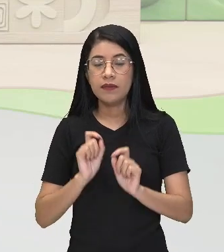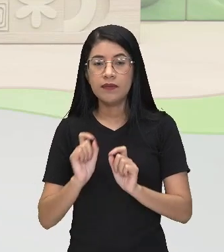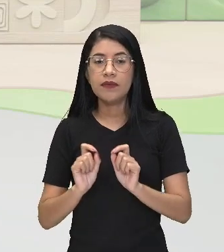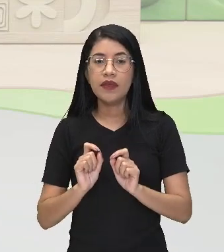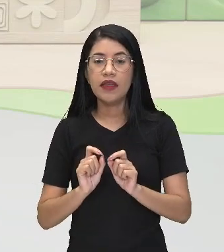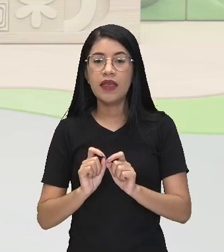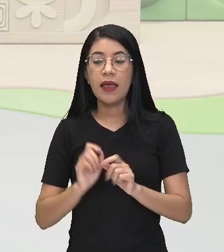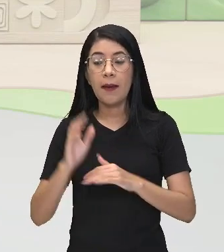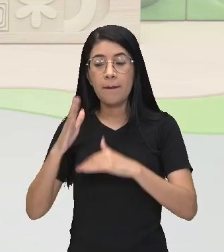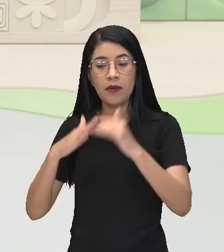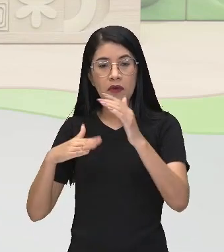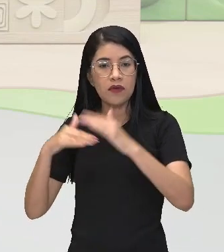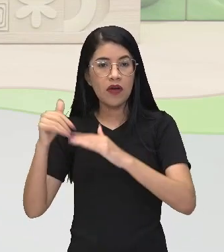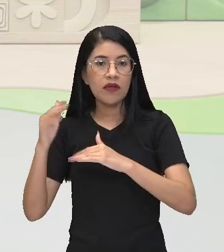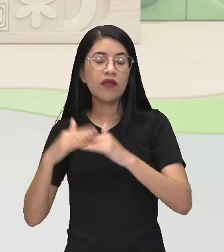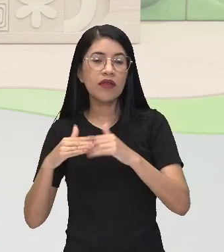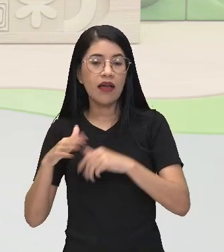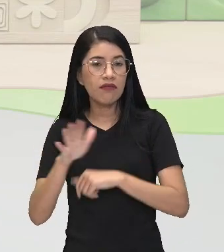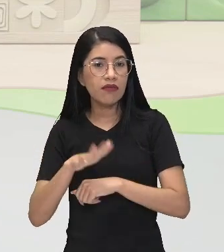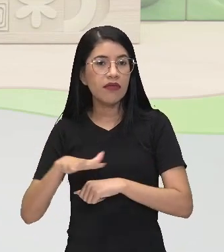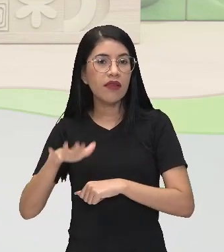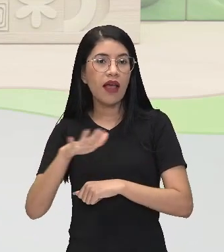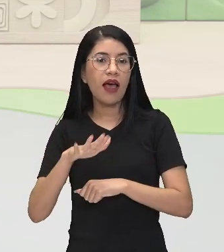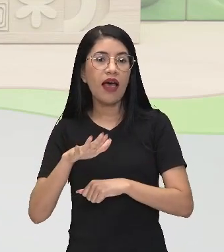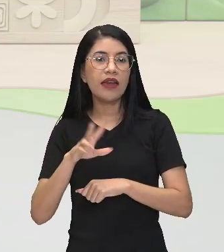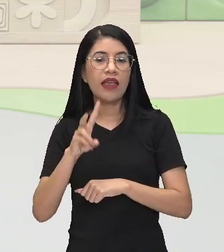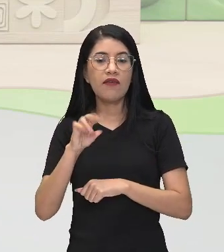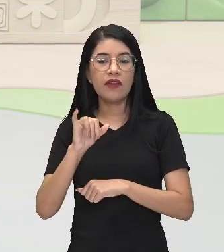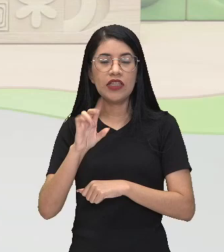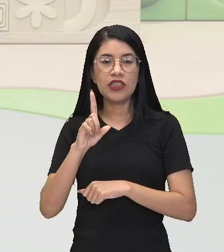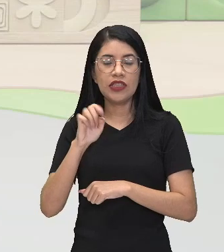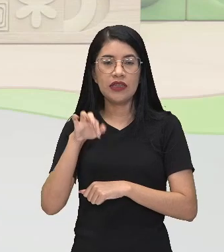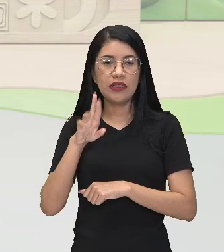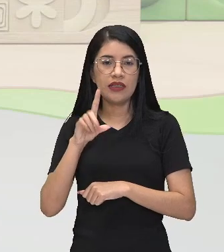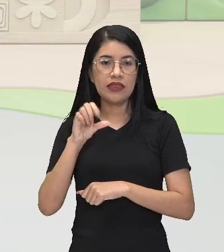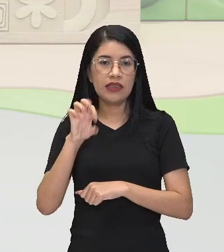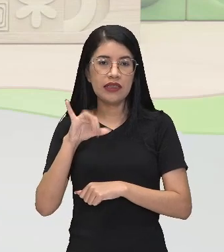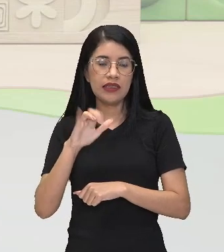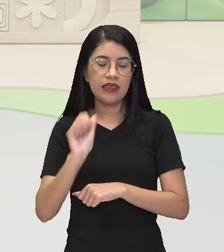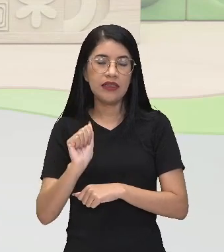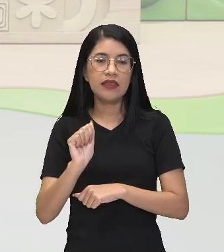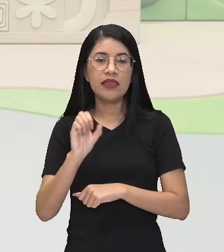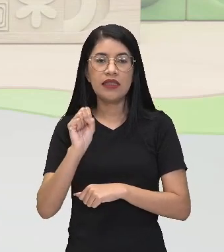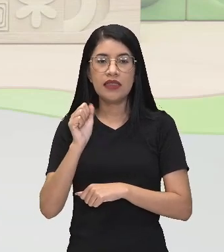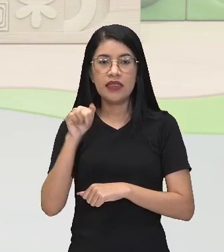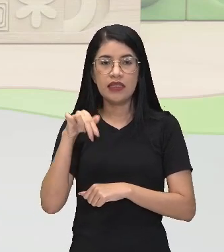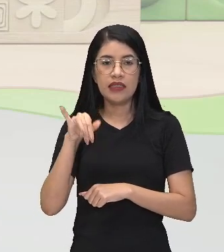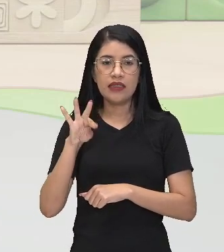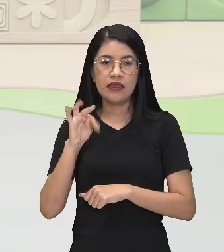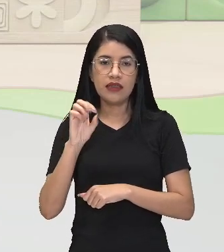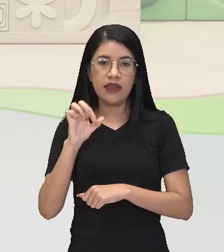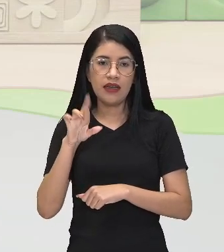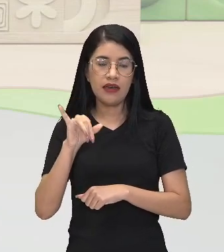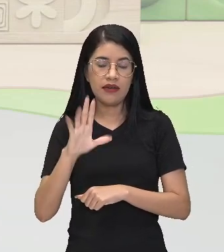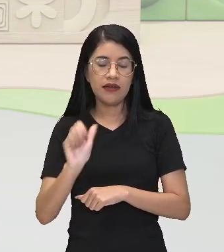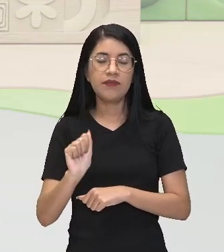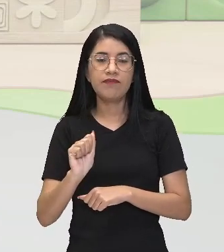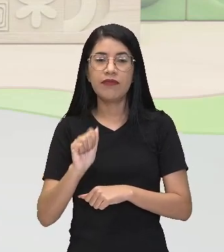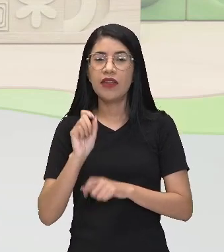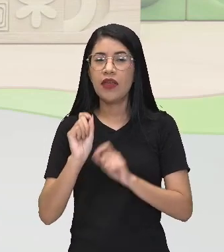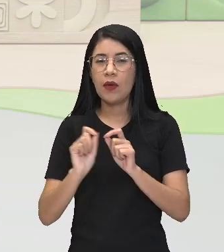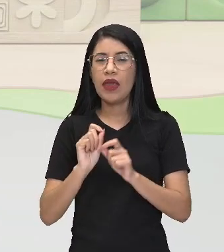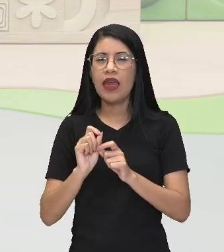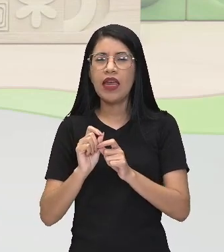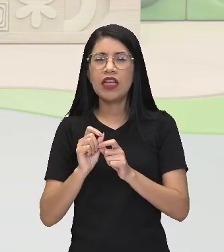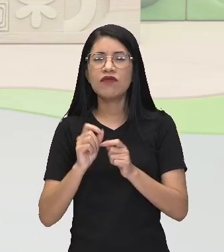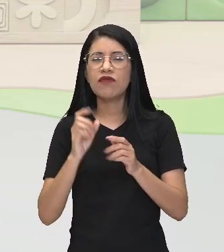especialistas, que é chamado de vigilância sanitária. A vigilância sanitária, o serviço de estatística, sabe, que faz